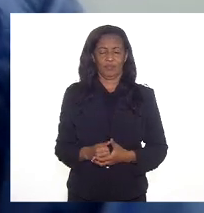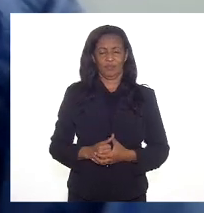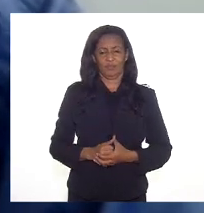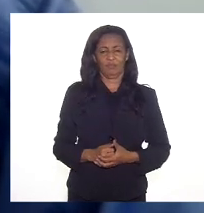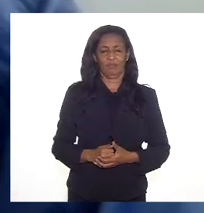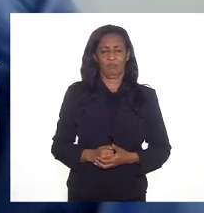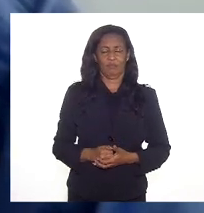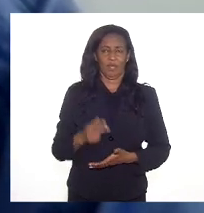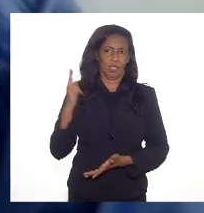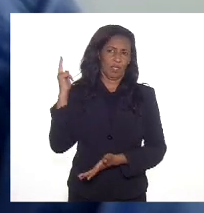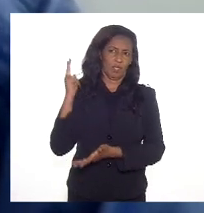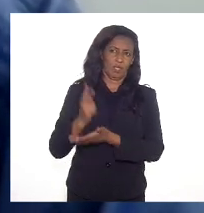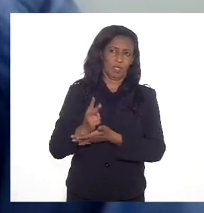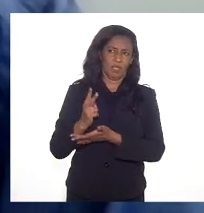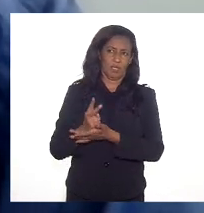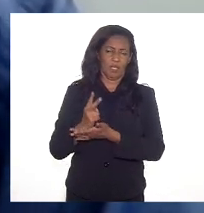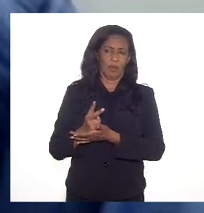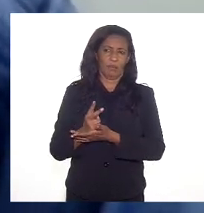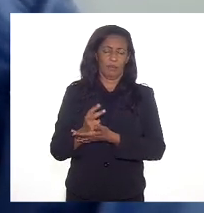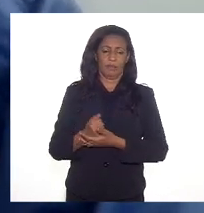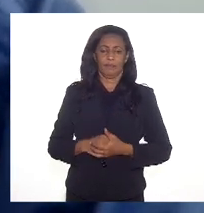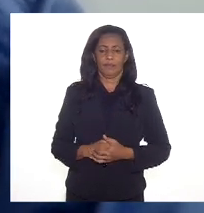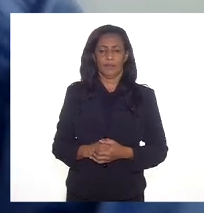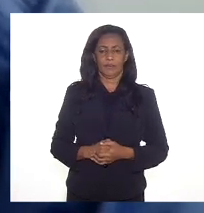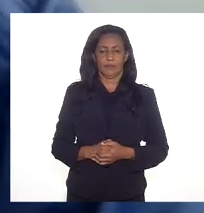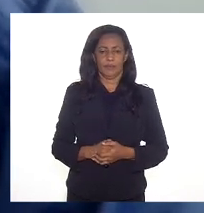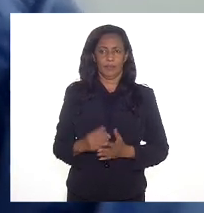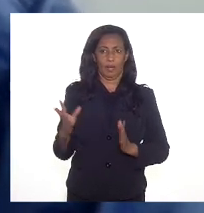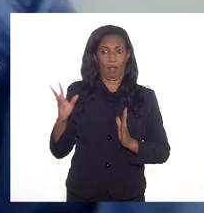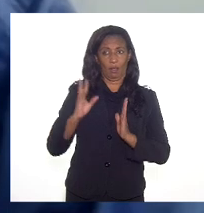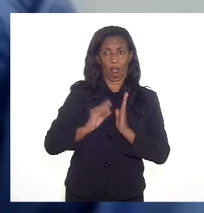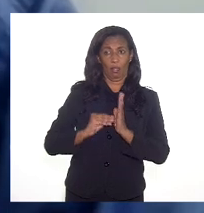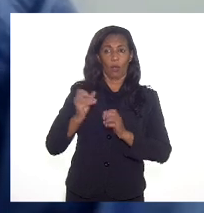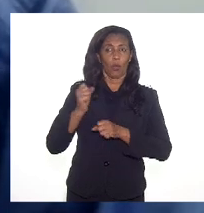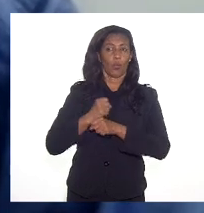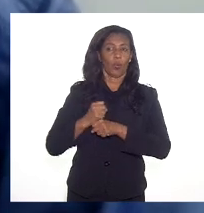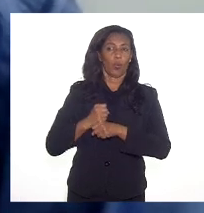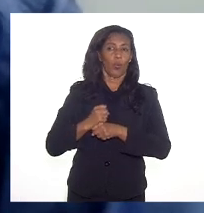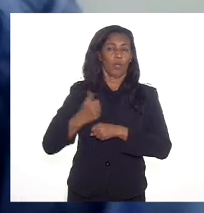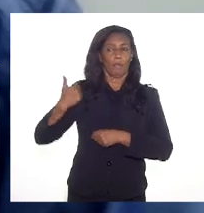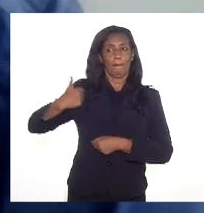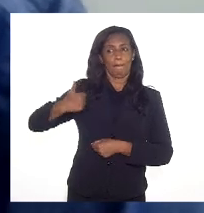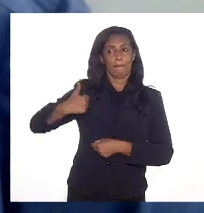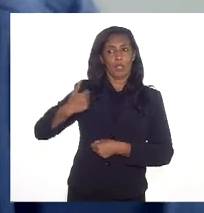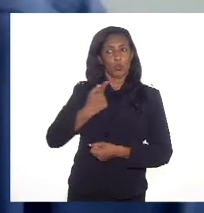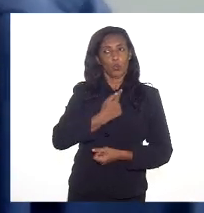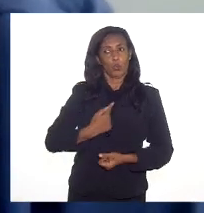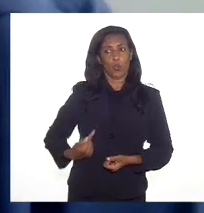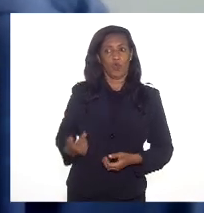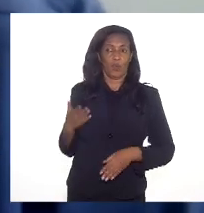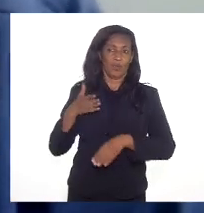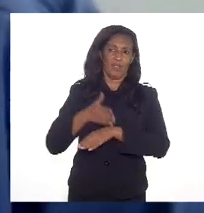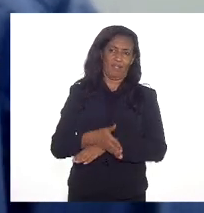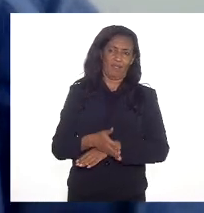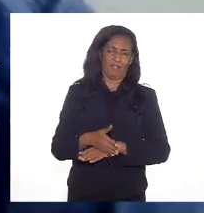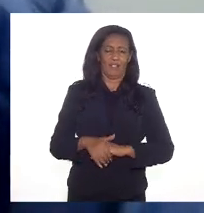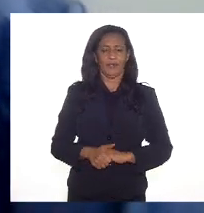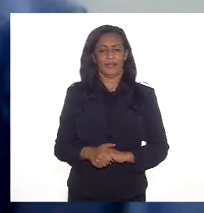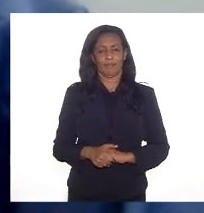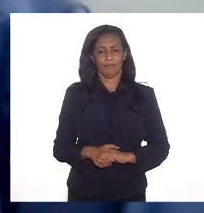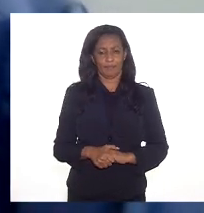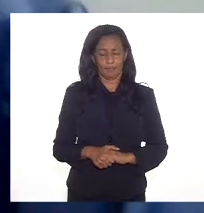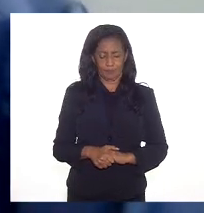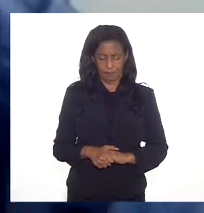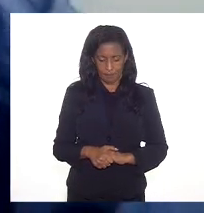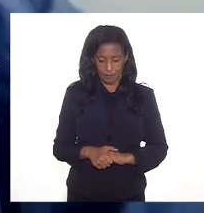que sempre está vigindo no ano, no primeiro ano do governo que entra.